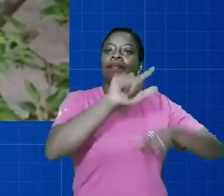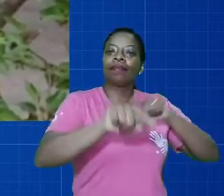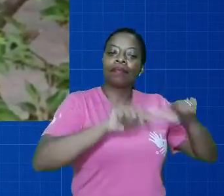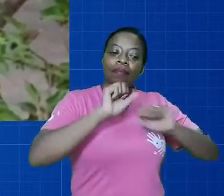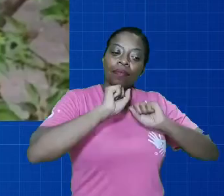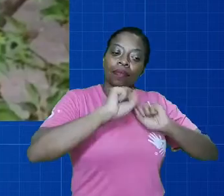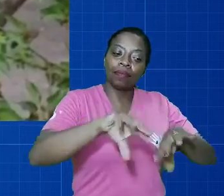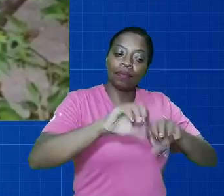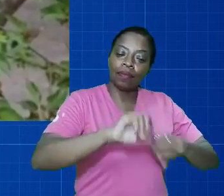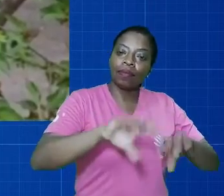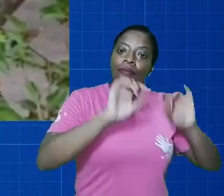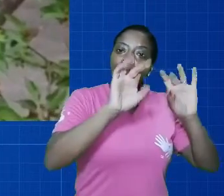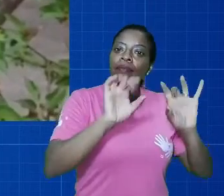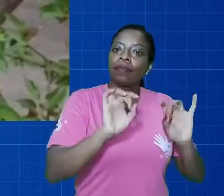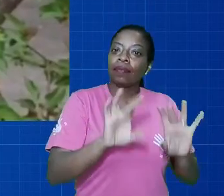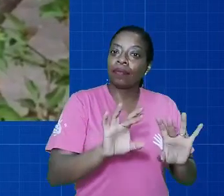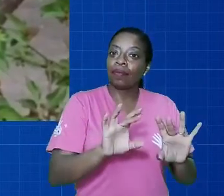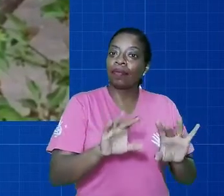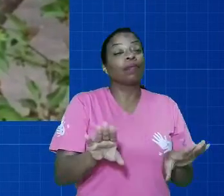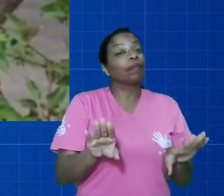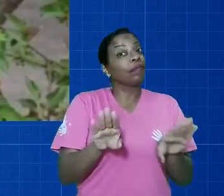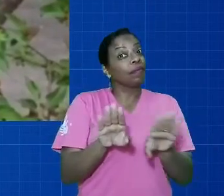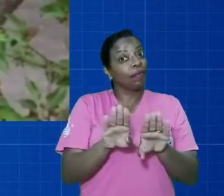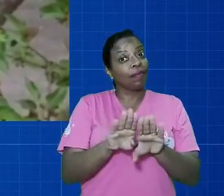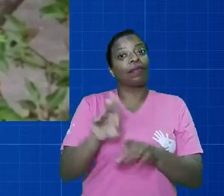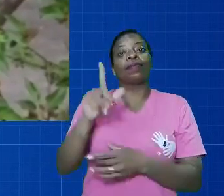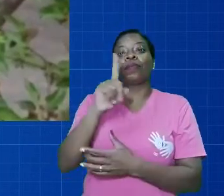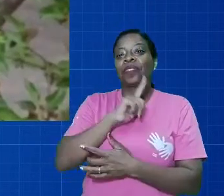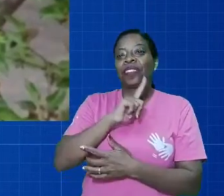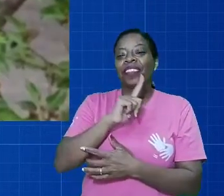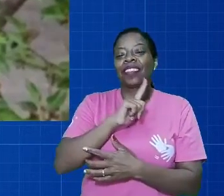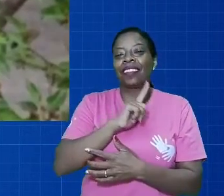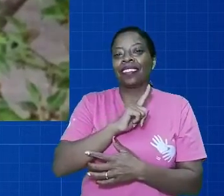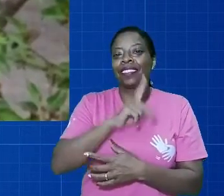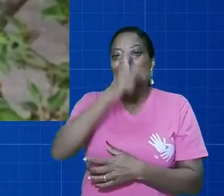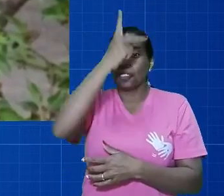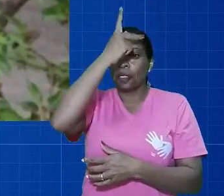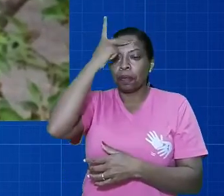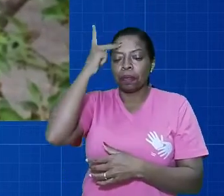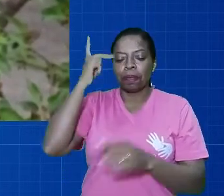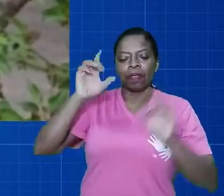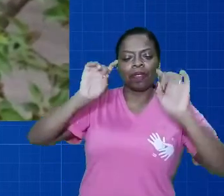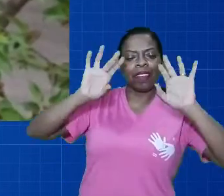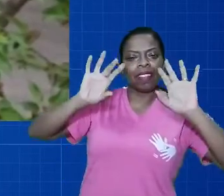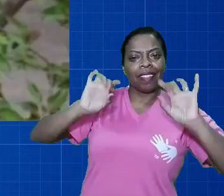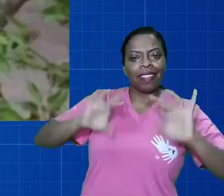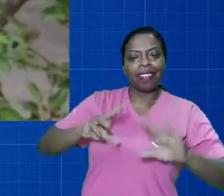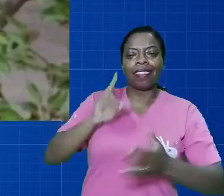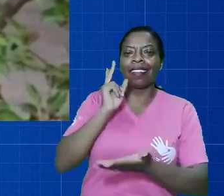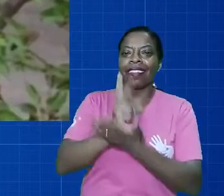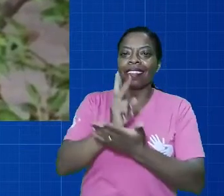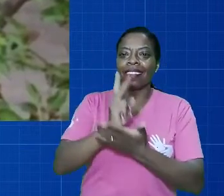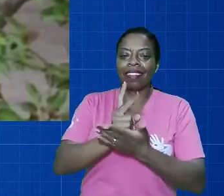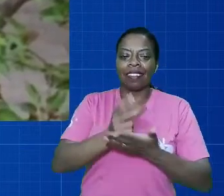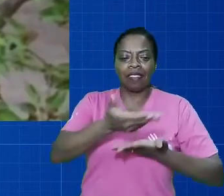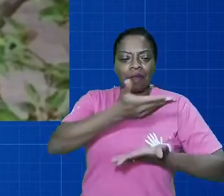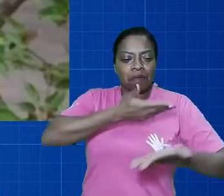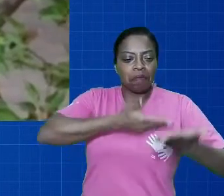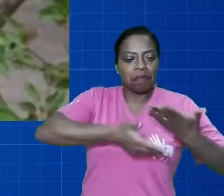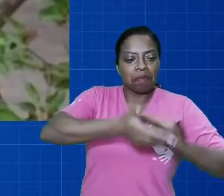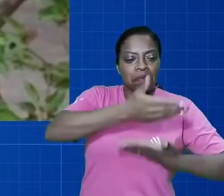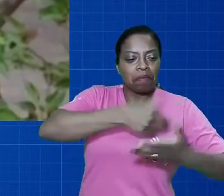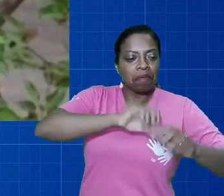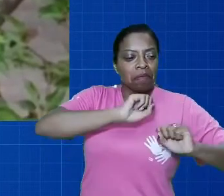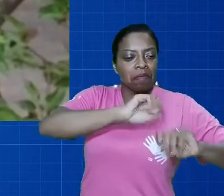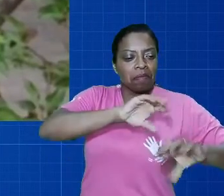tínhamos pessoas especialistas ali o tempo todo, que podiam nos ajudar, né? E a